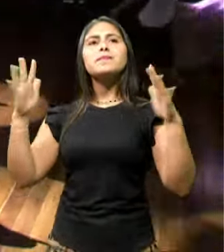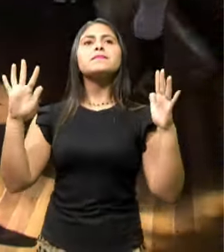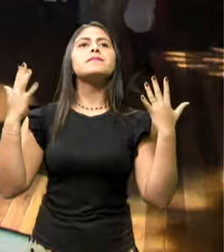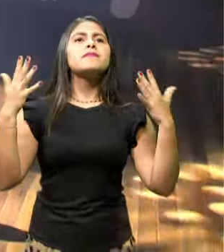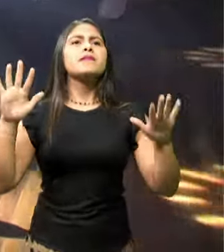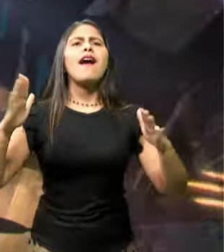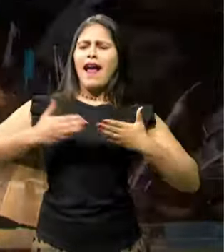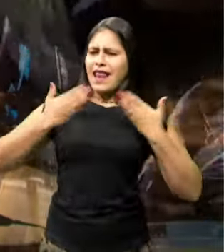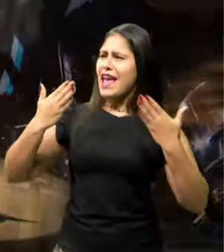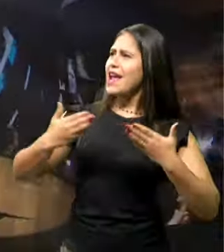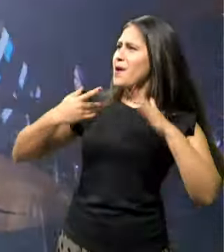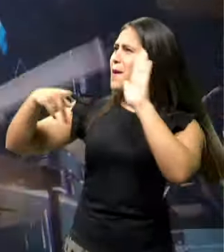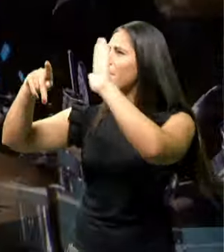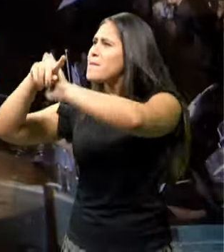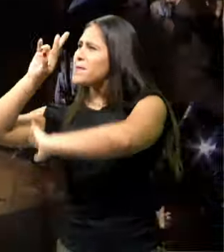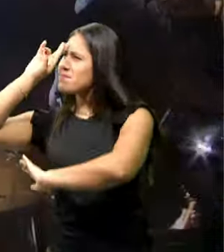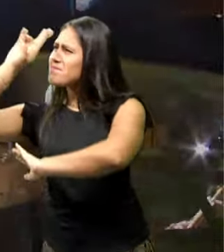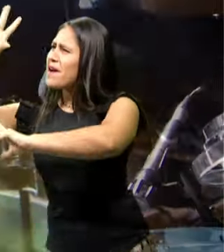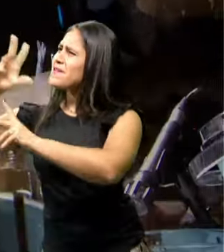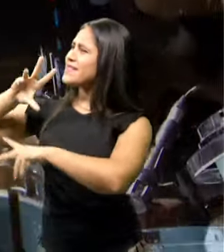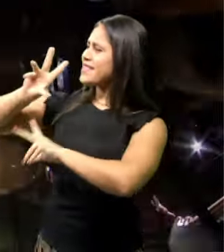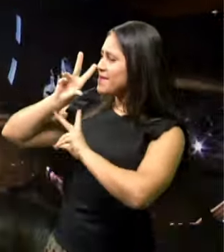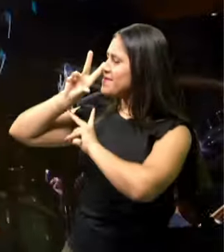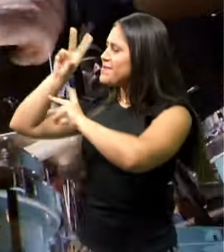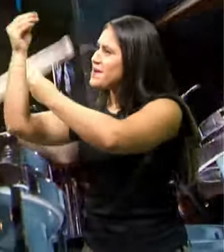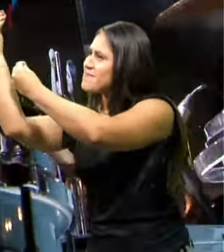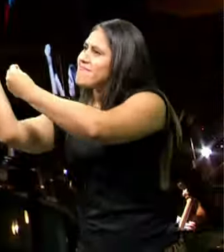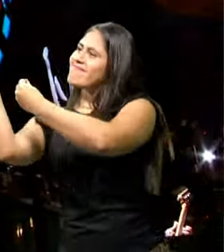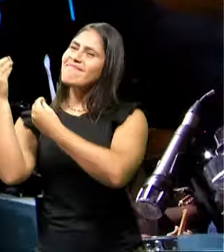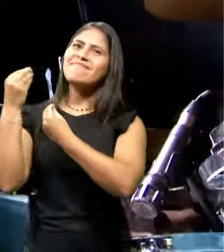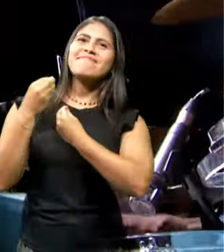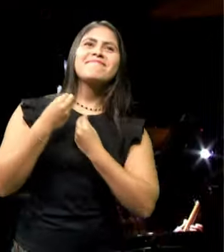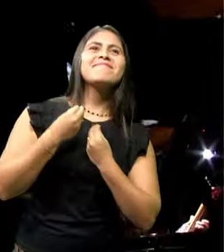A alegria do Senhor é nossa força.